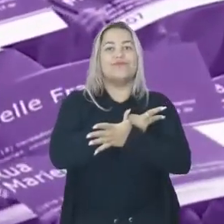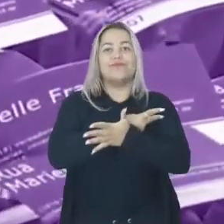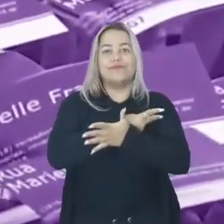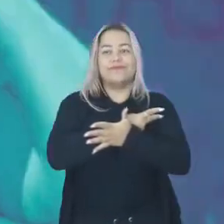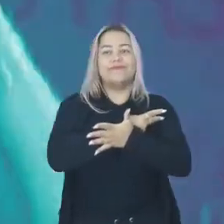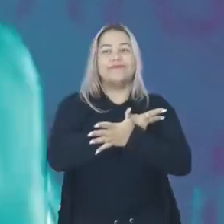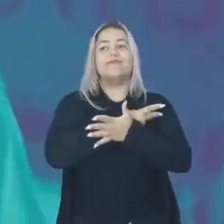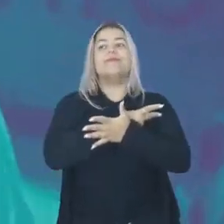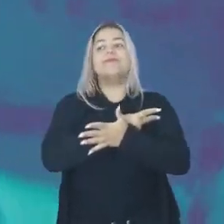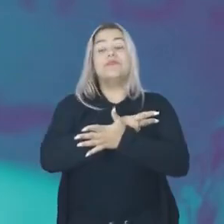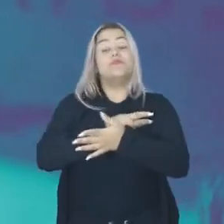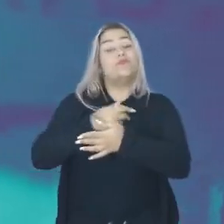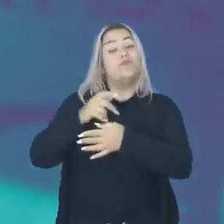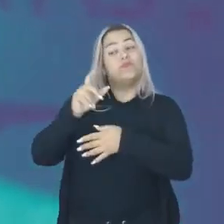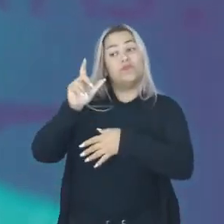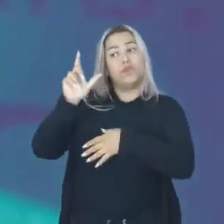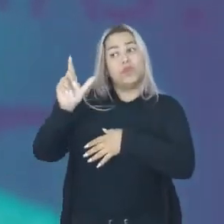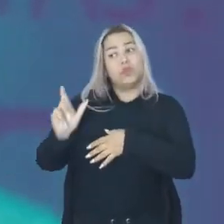acontecer.